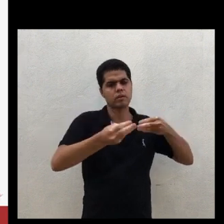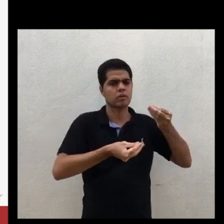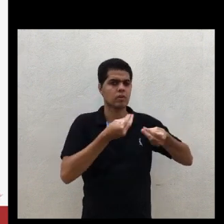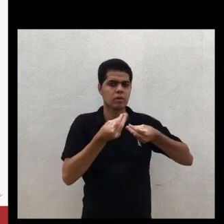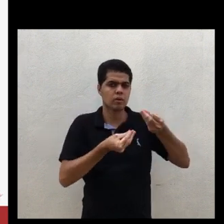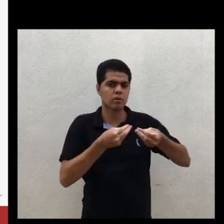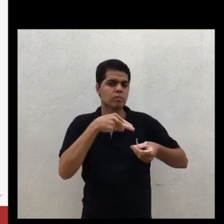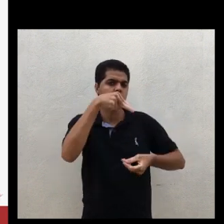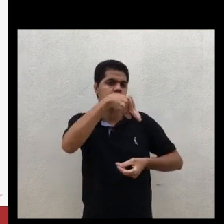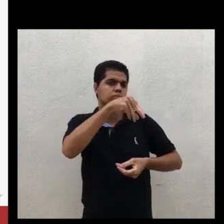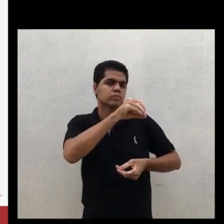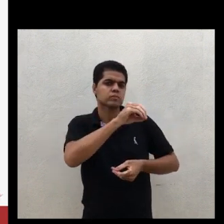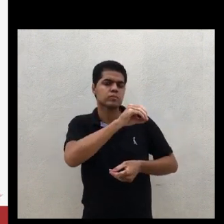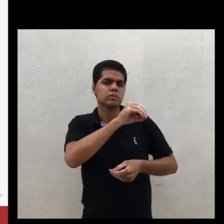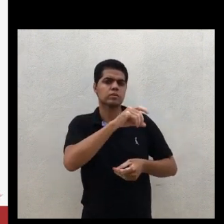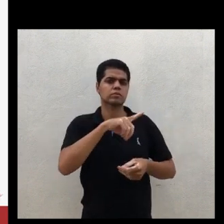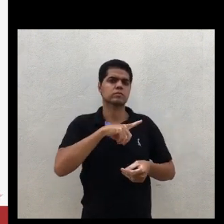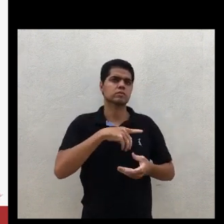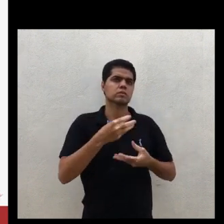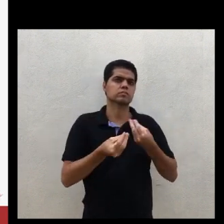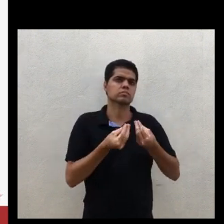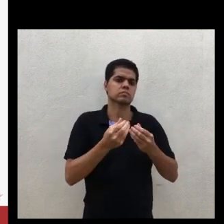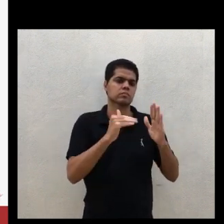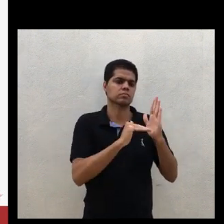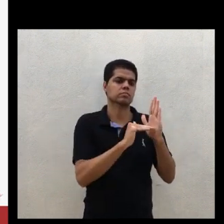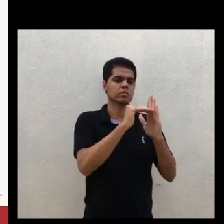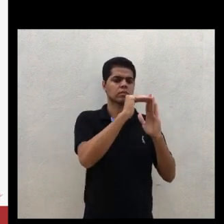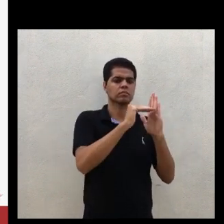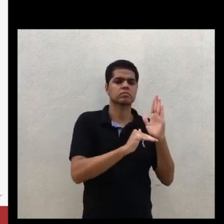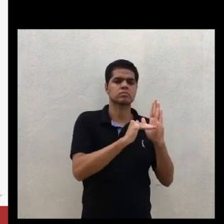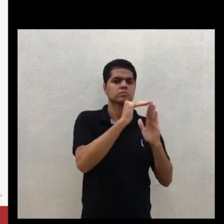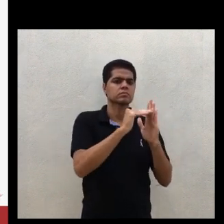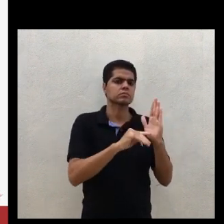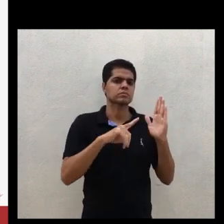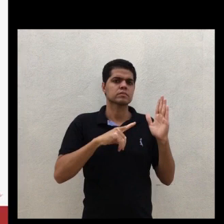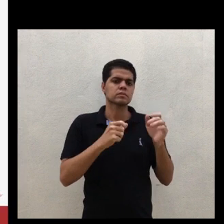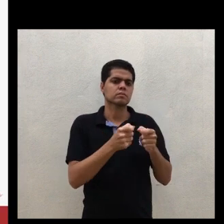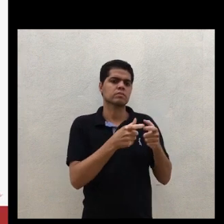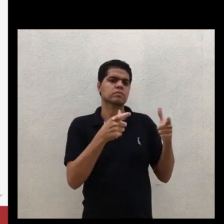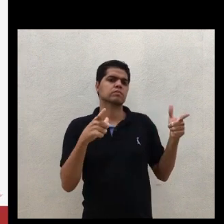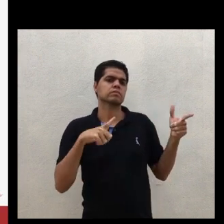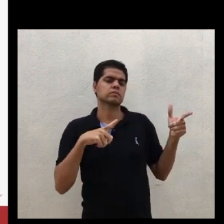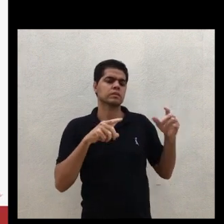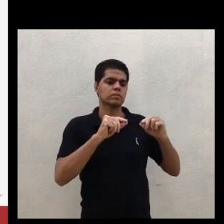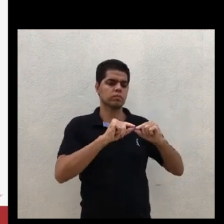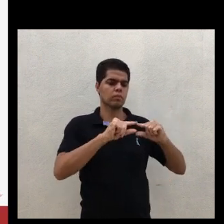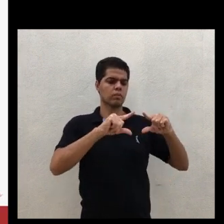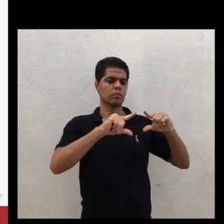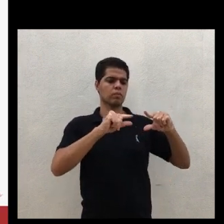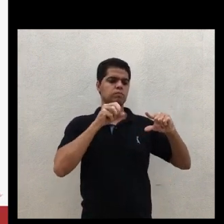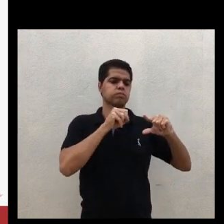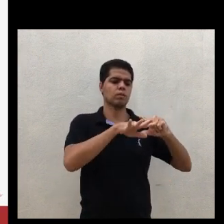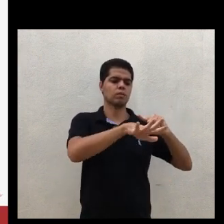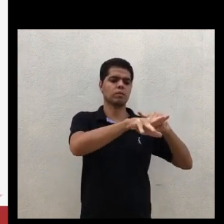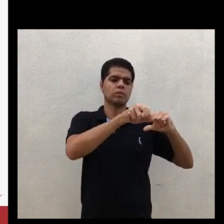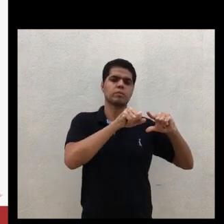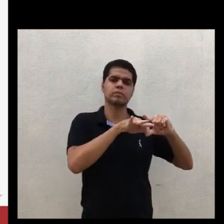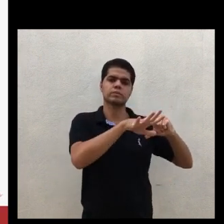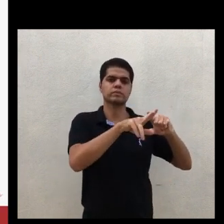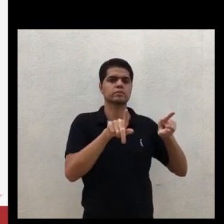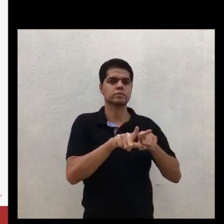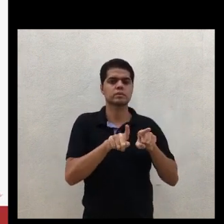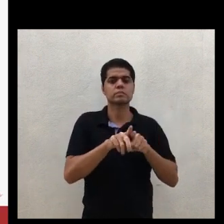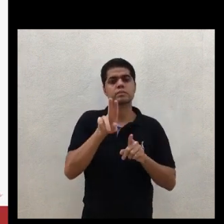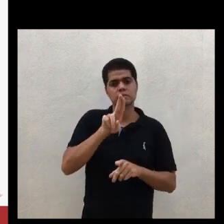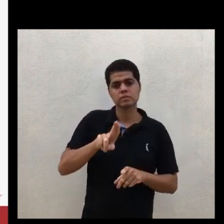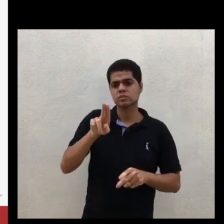e do DQO. Se a DBO está alta, baixa ou moderada, ele vai abrir mais ou menos essa válvula. Por isso eu coloquei um exemplo de